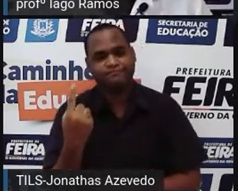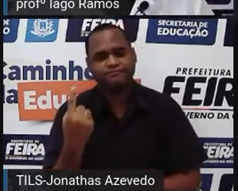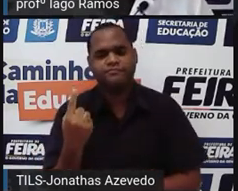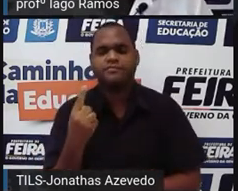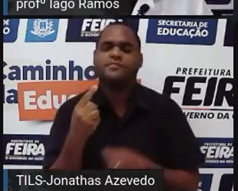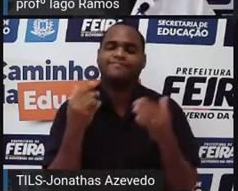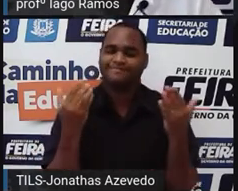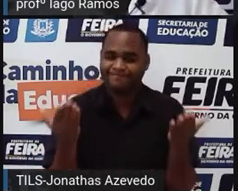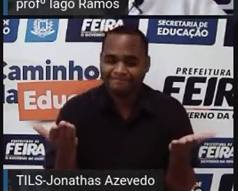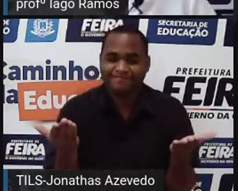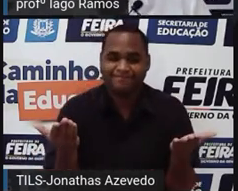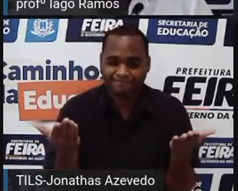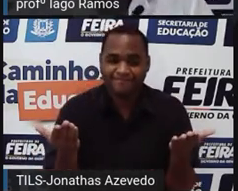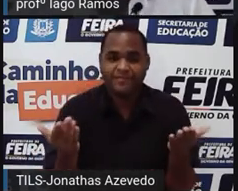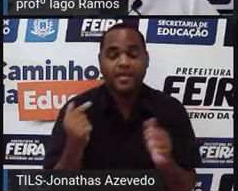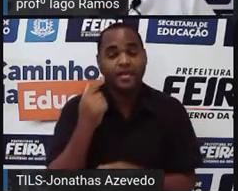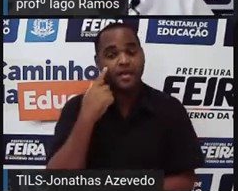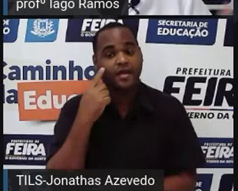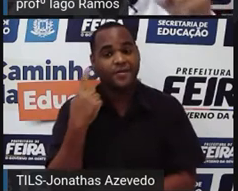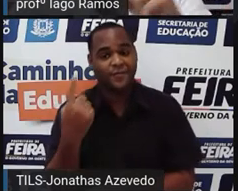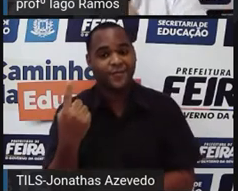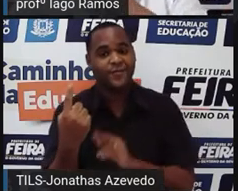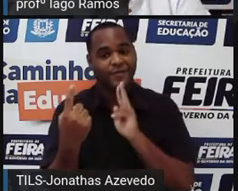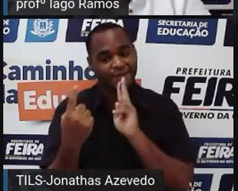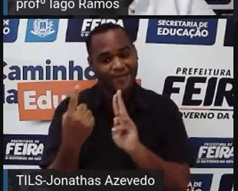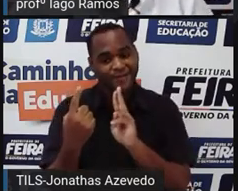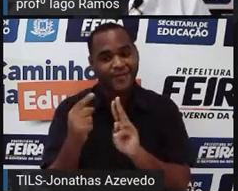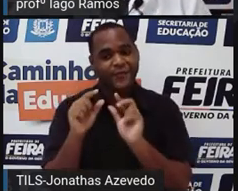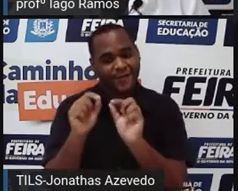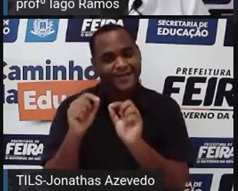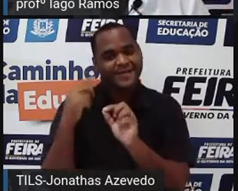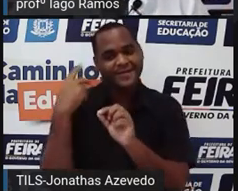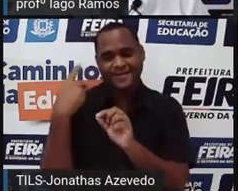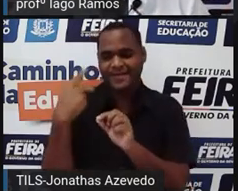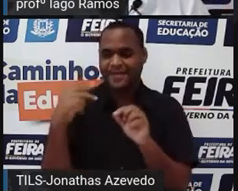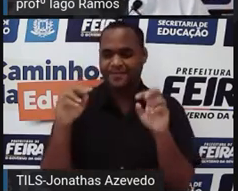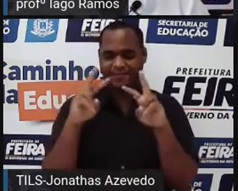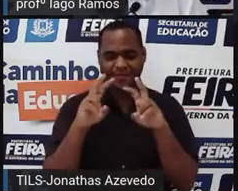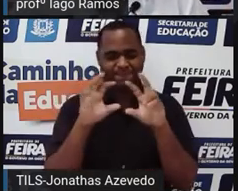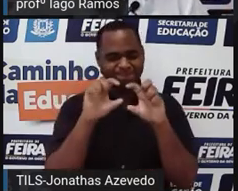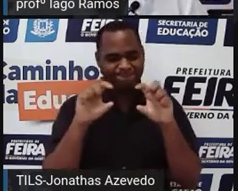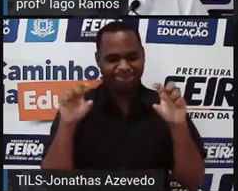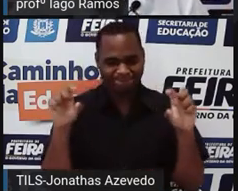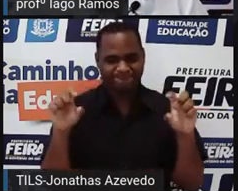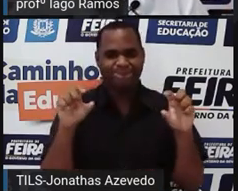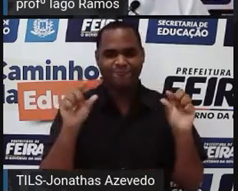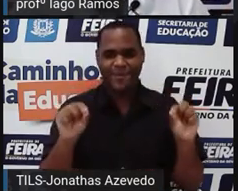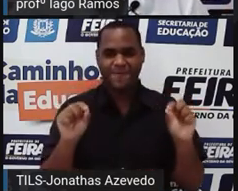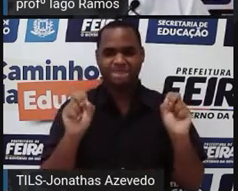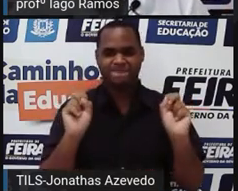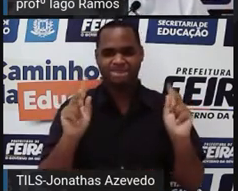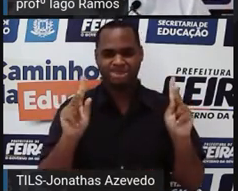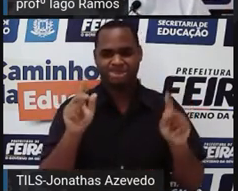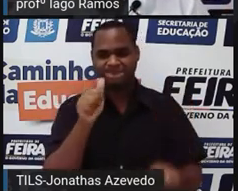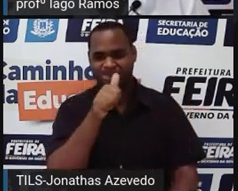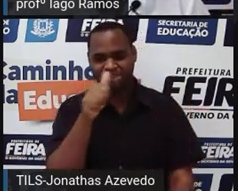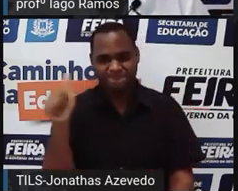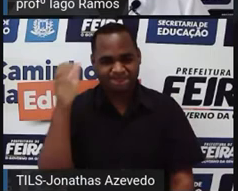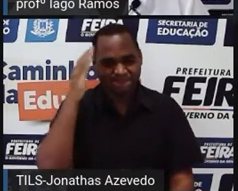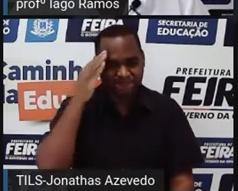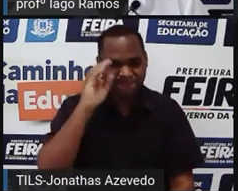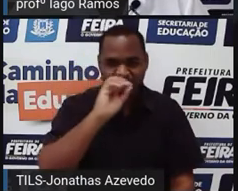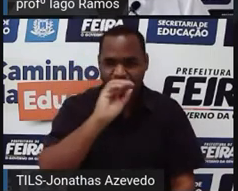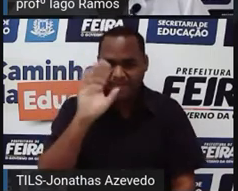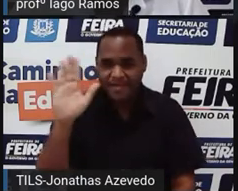isso que 1 é o resultado dessa expressãozinha aí, beleza? Ficou claro?